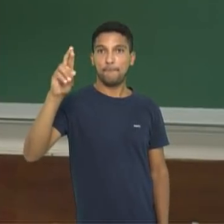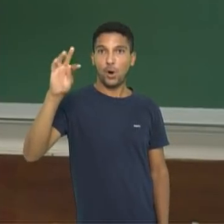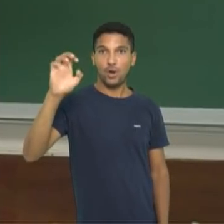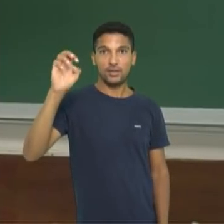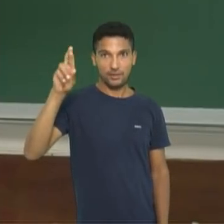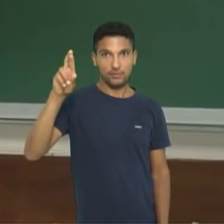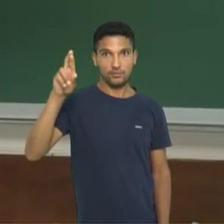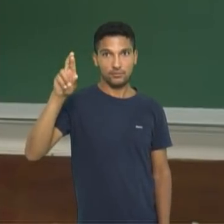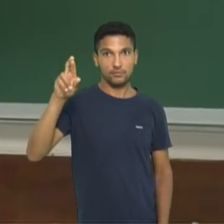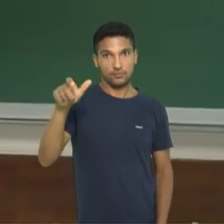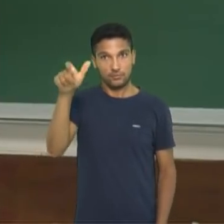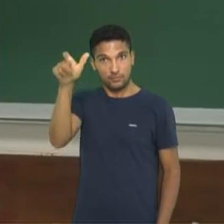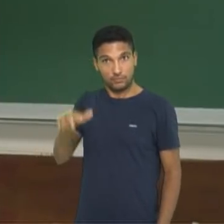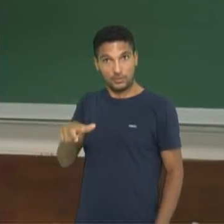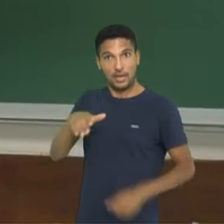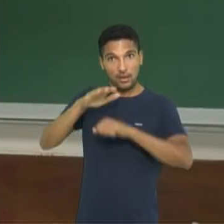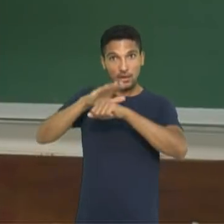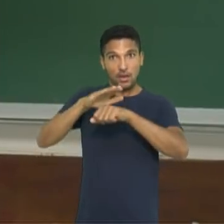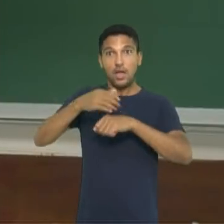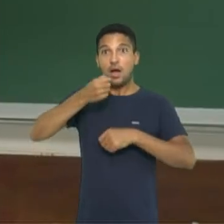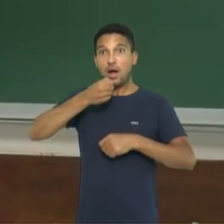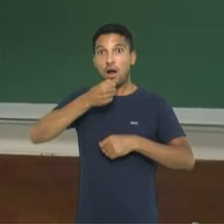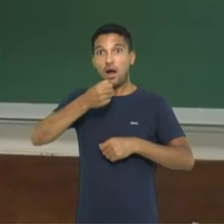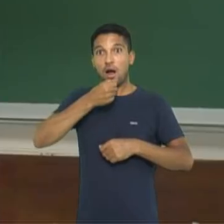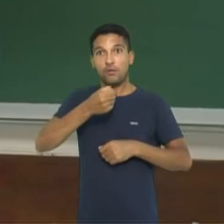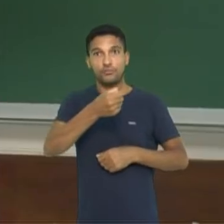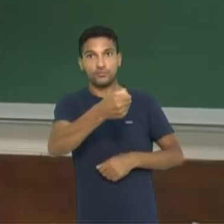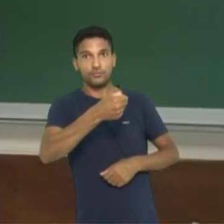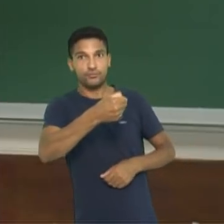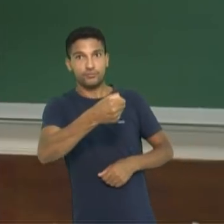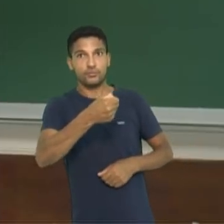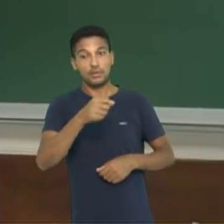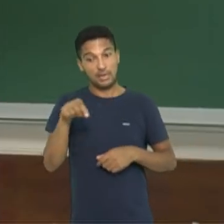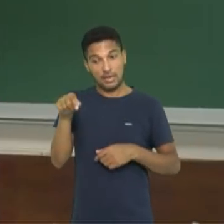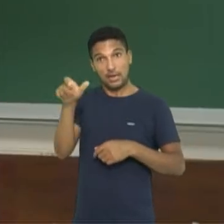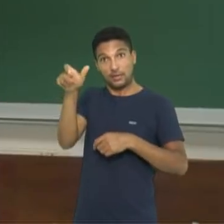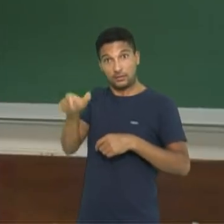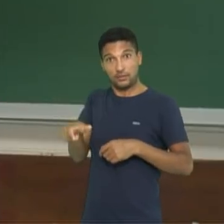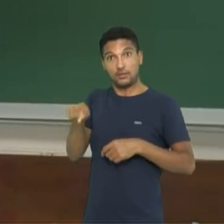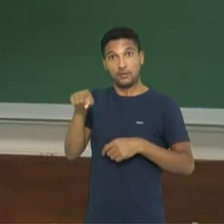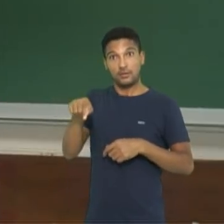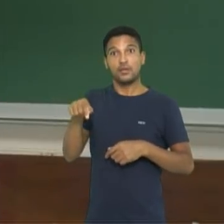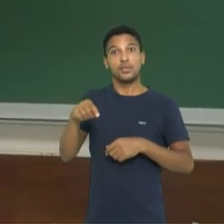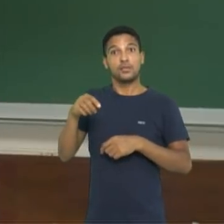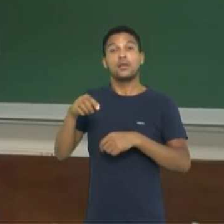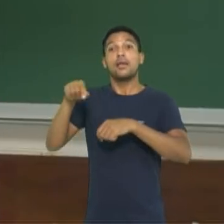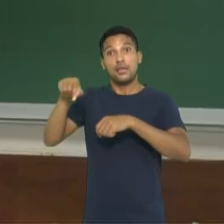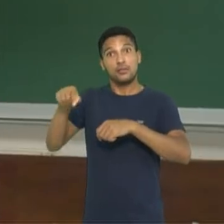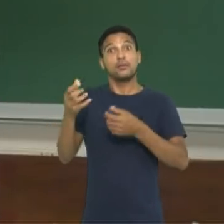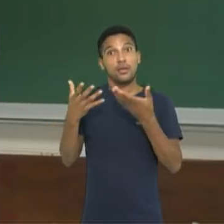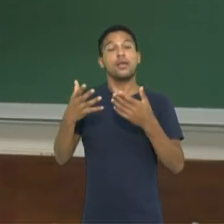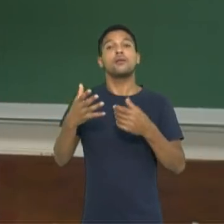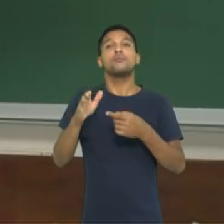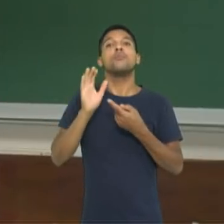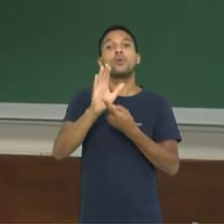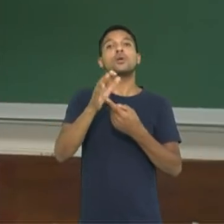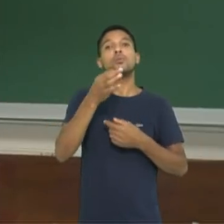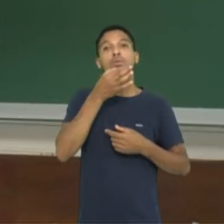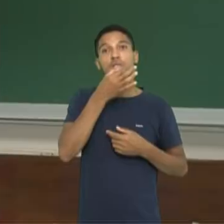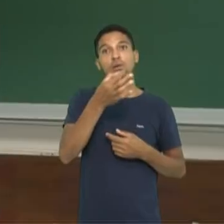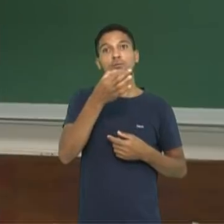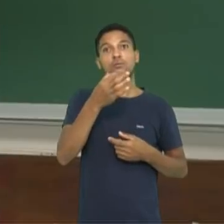mostrar o posicionamento dele, né? O que ele pensa a respeito do assunto, e aí ele faz um outro subtítulo no meio da reportagem